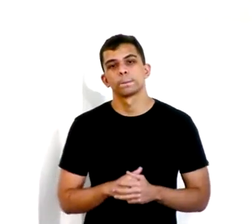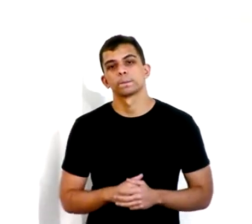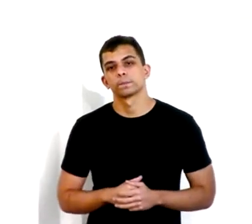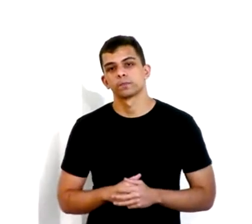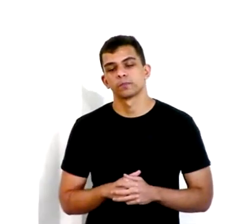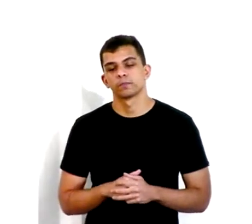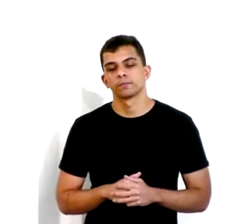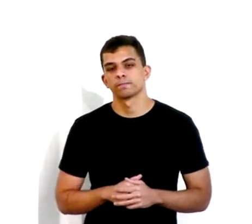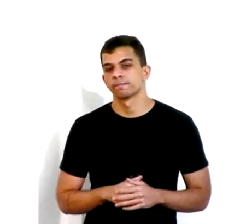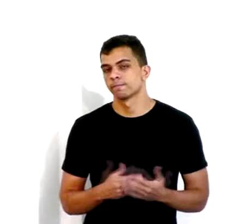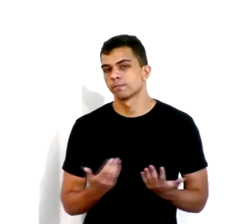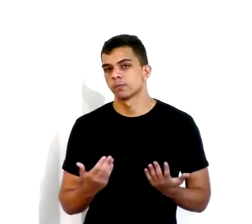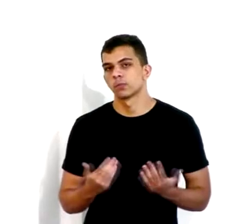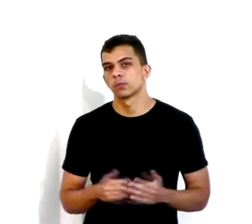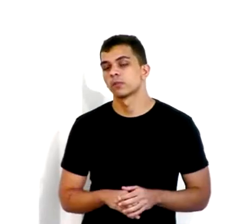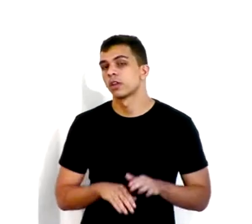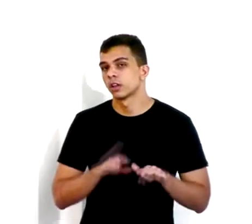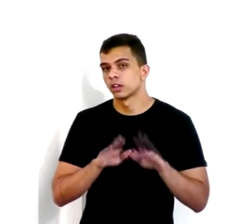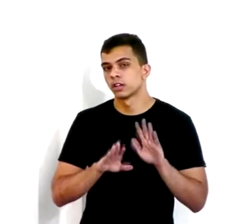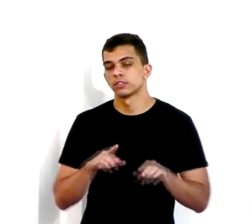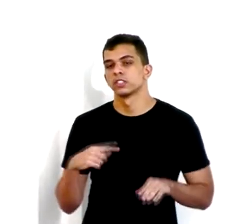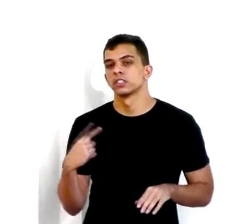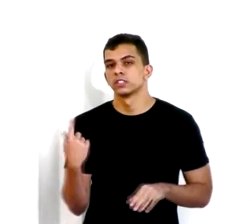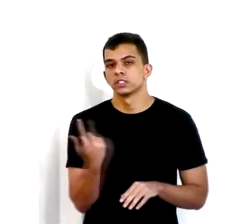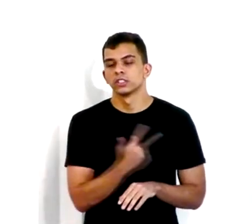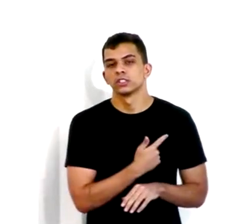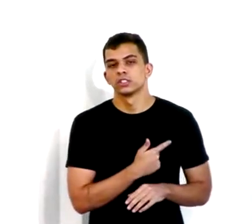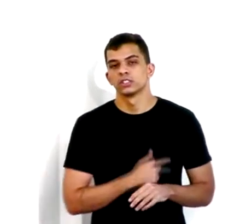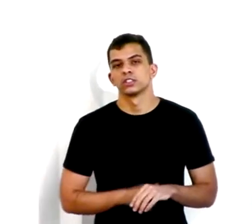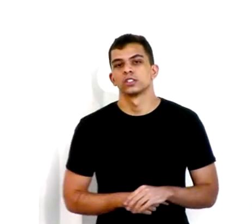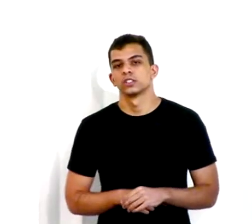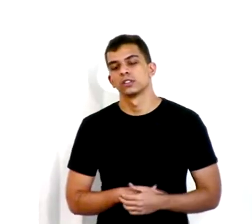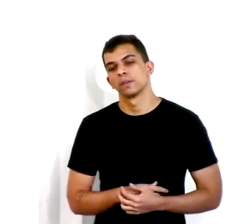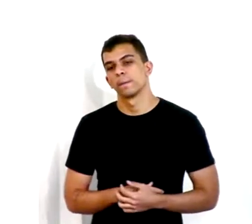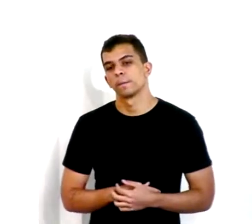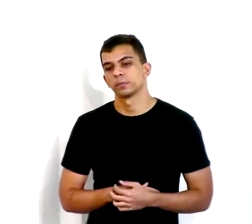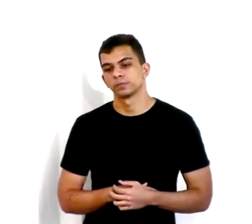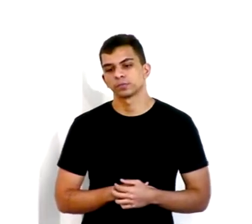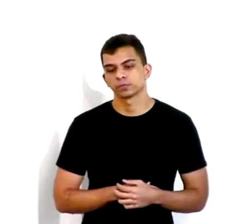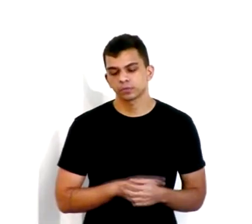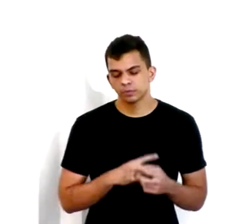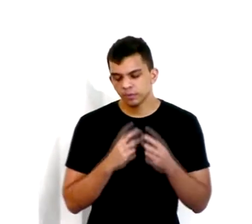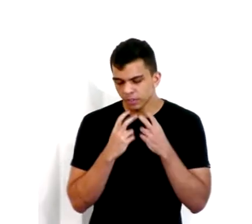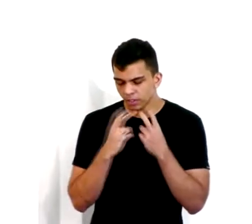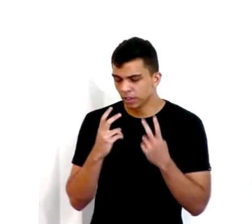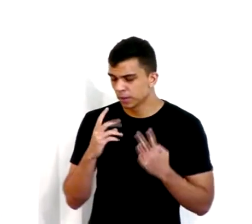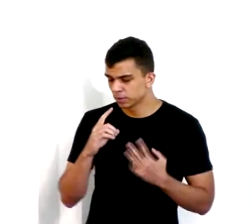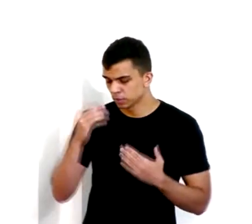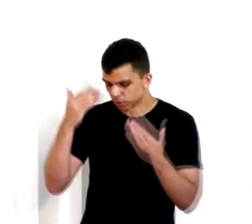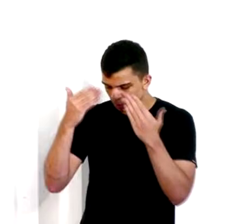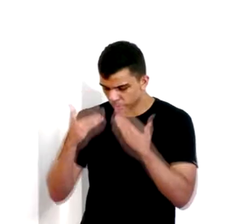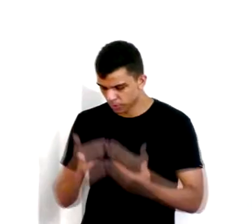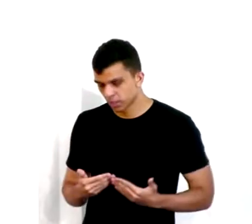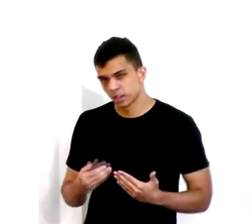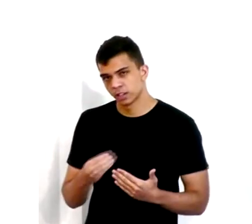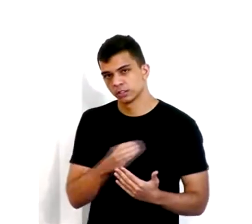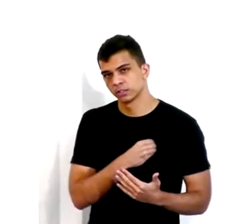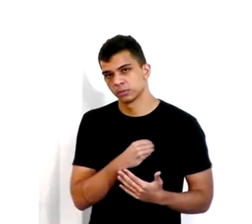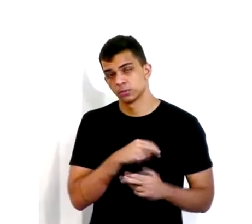Quantas vezes nós temos lamentado diante de Deus pelo pecado que